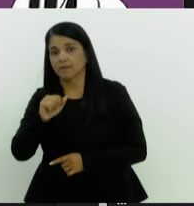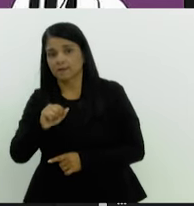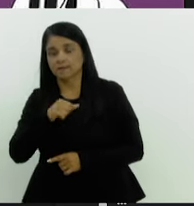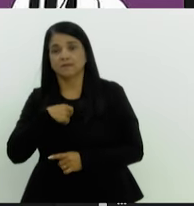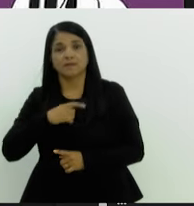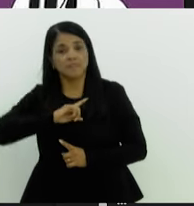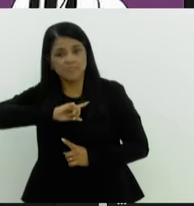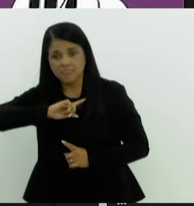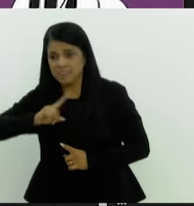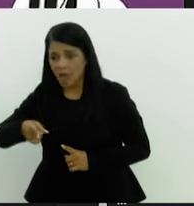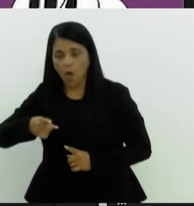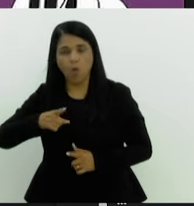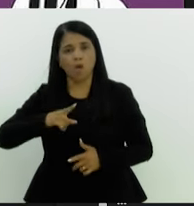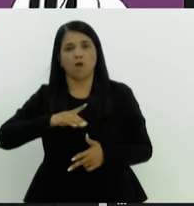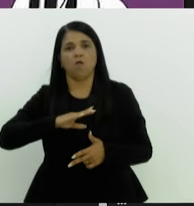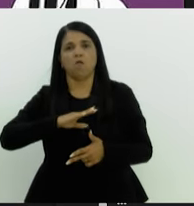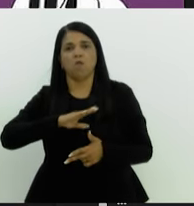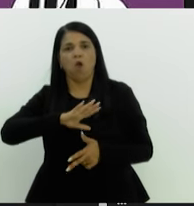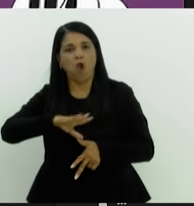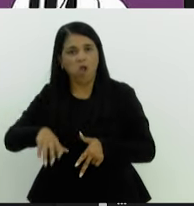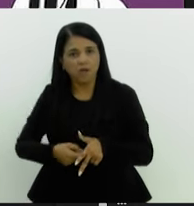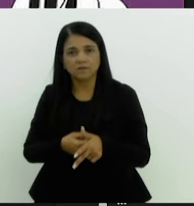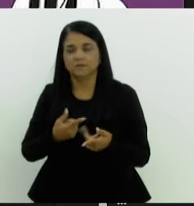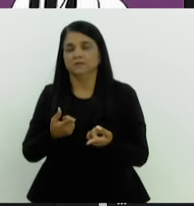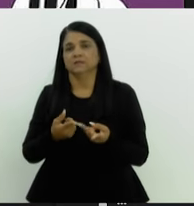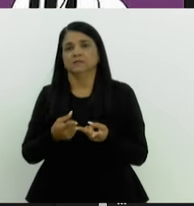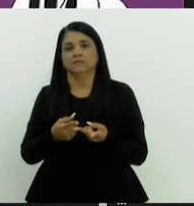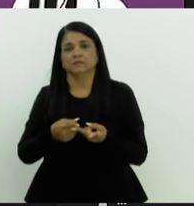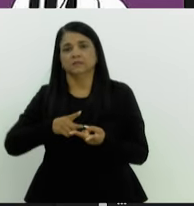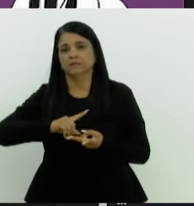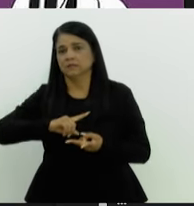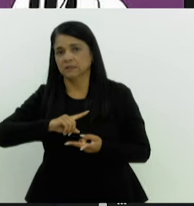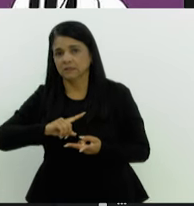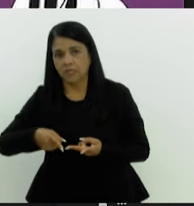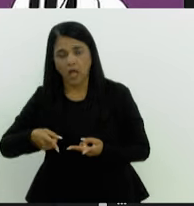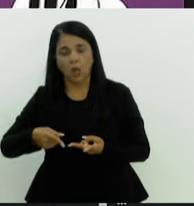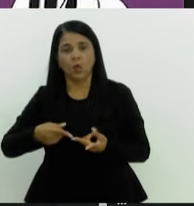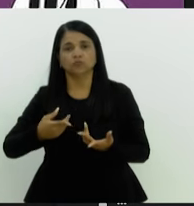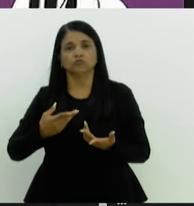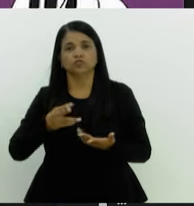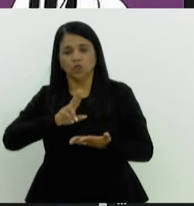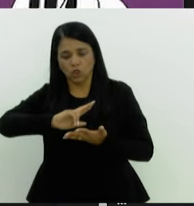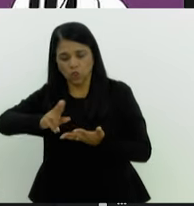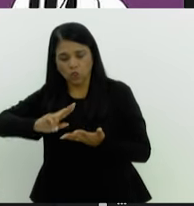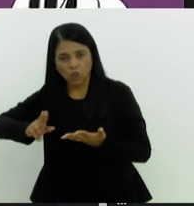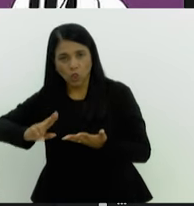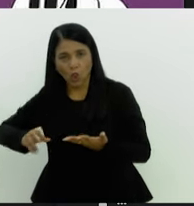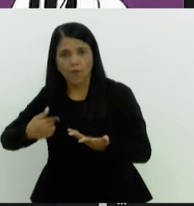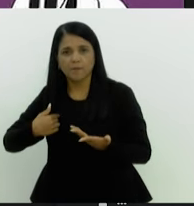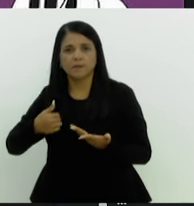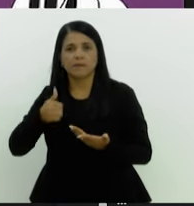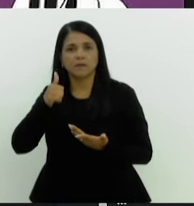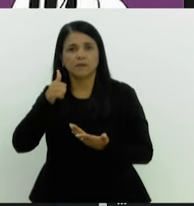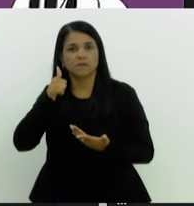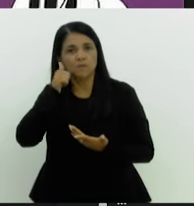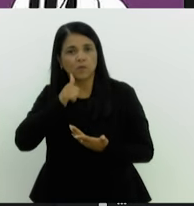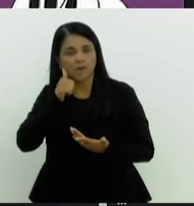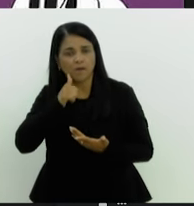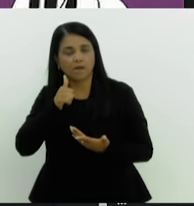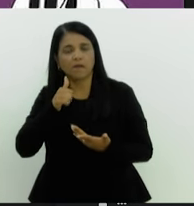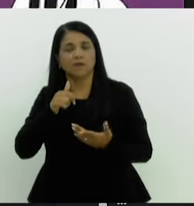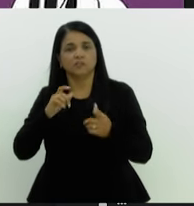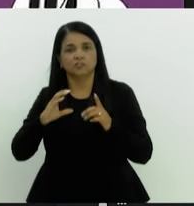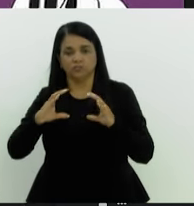não a fraude não não a qualquer tipo de eh inserção de nome de mulheres em chapas de campanha que não